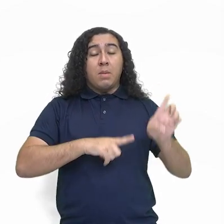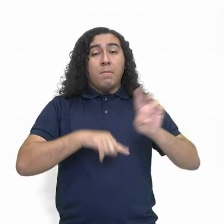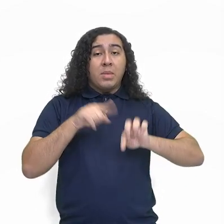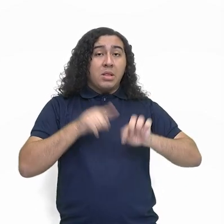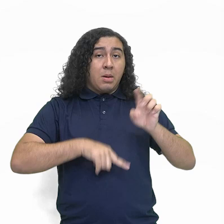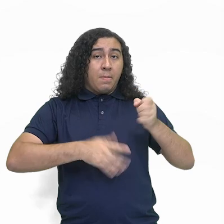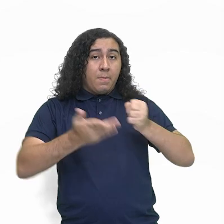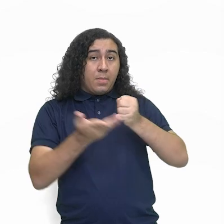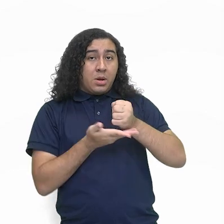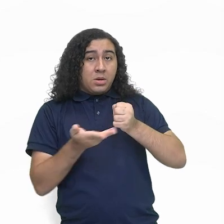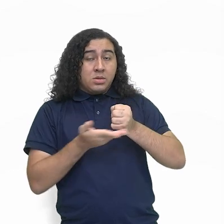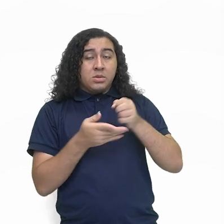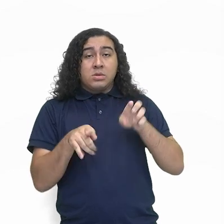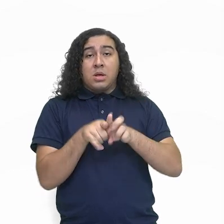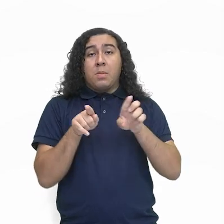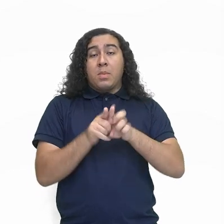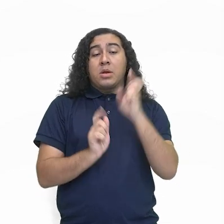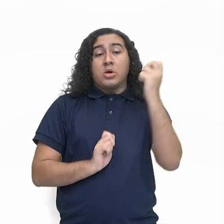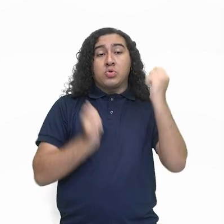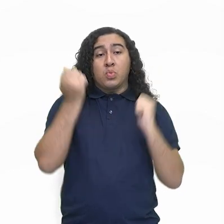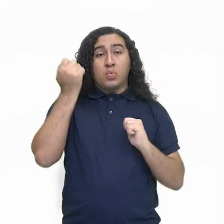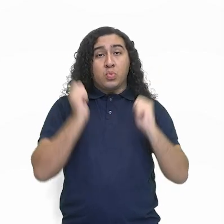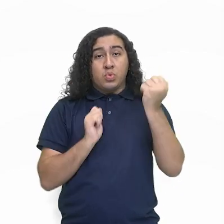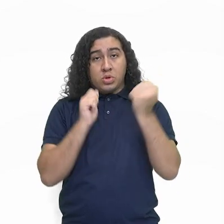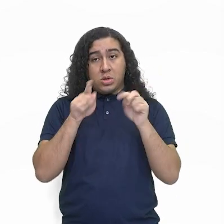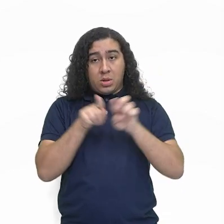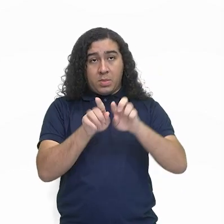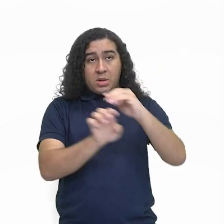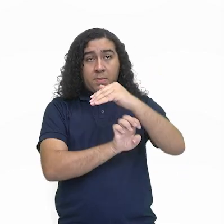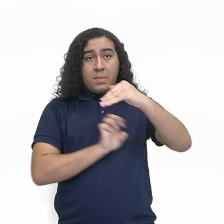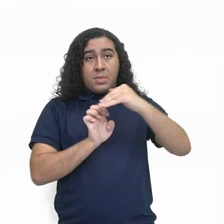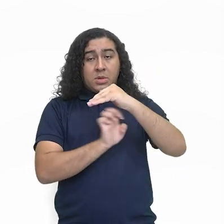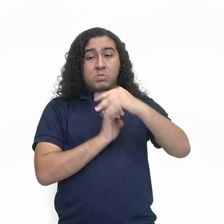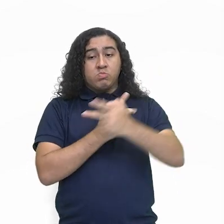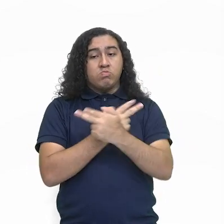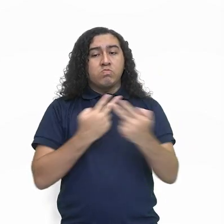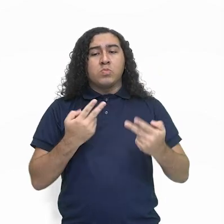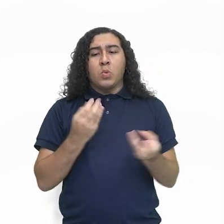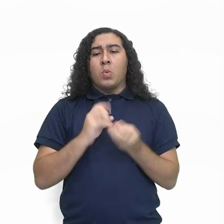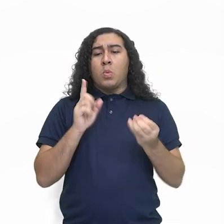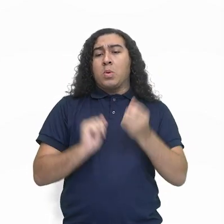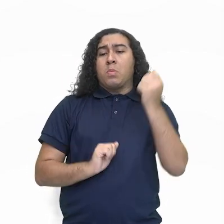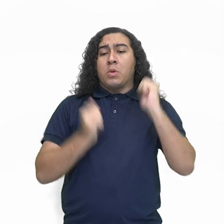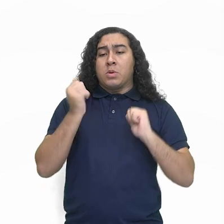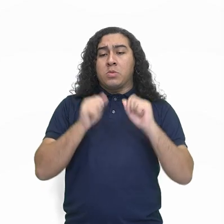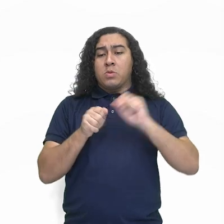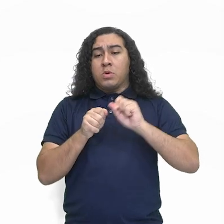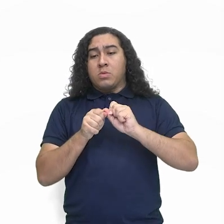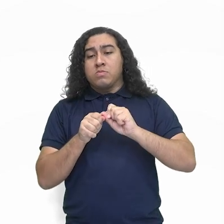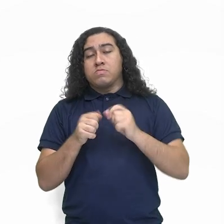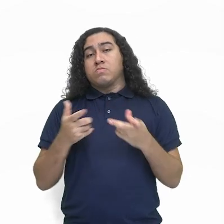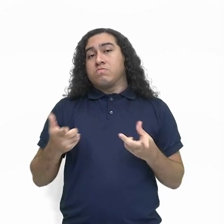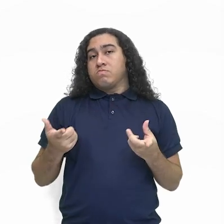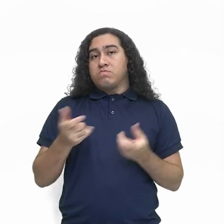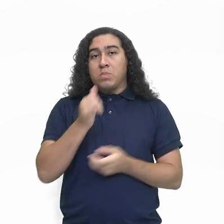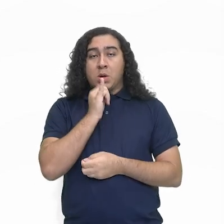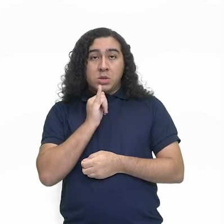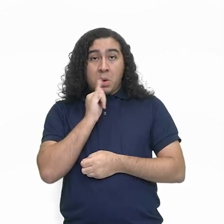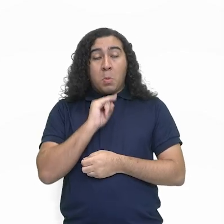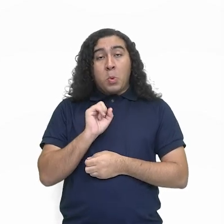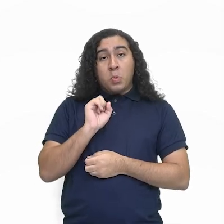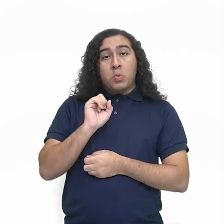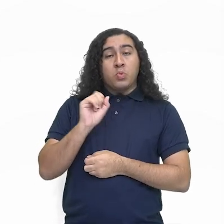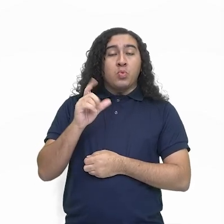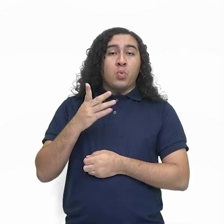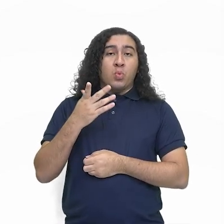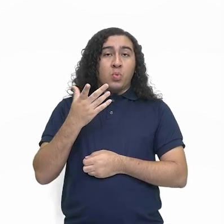matérias-primas. Nas fábricas, nas indústrias, que é geralmente que fica nas cidades, como é que a fábrica vai produzir um suco de laranja em